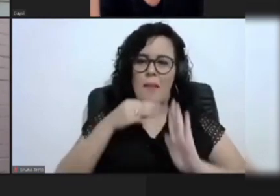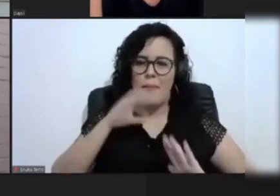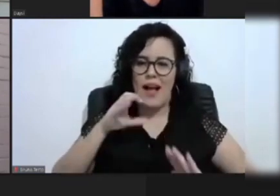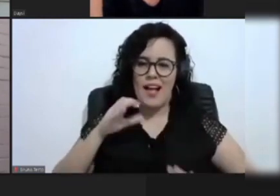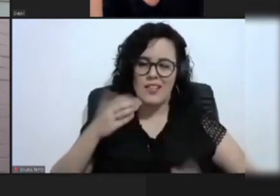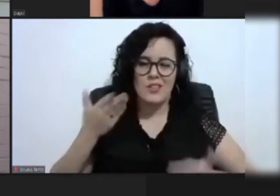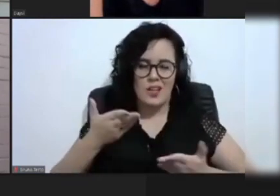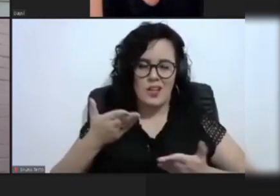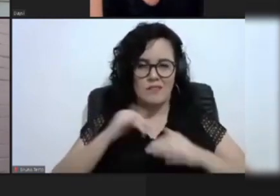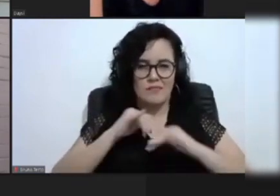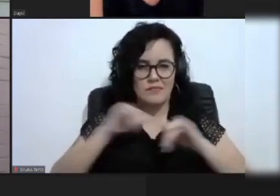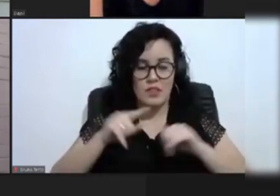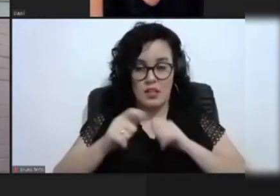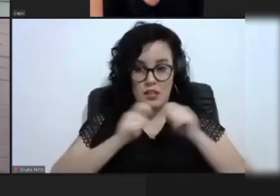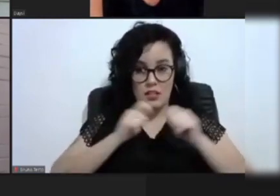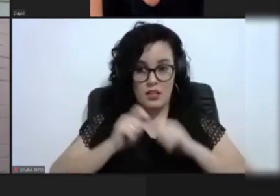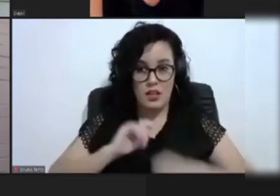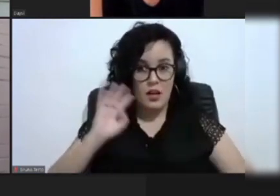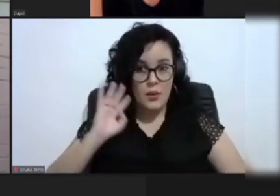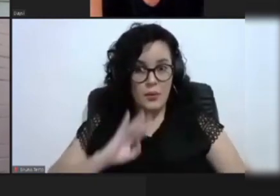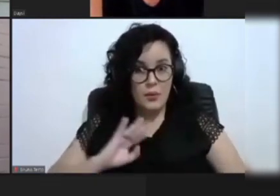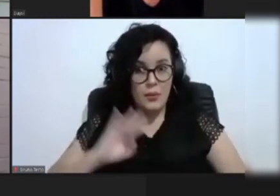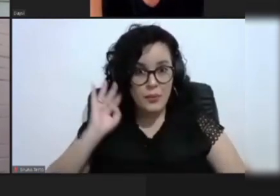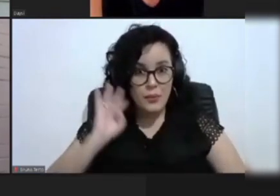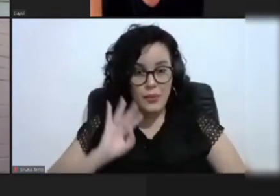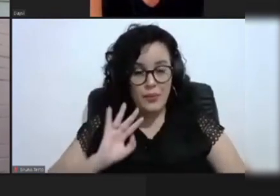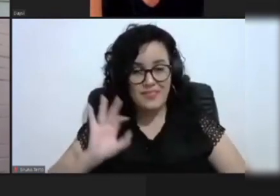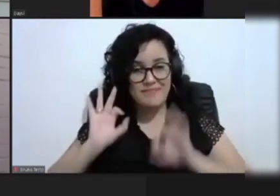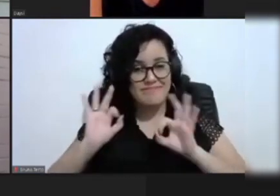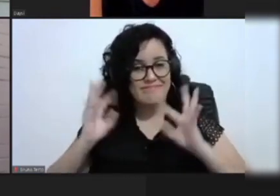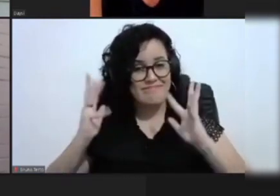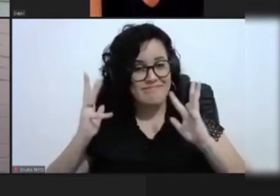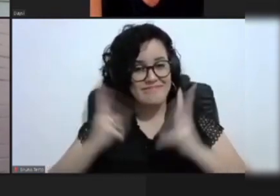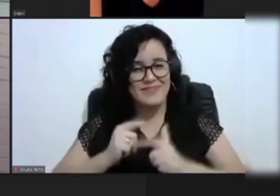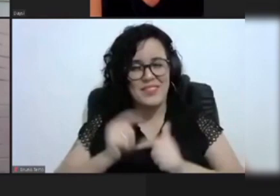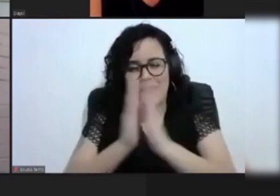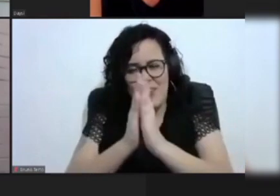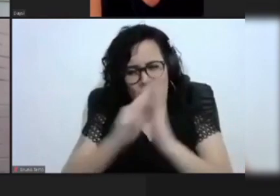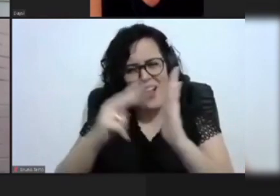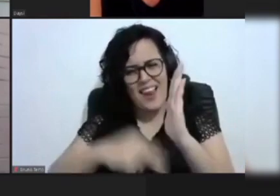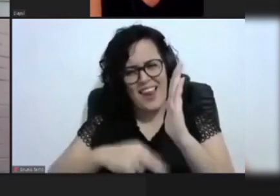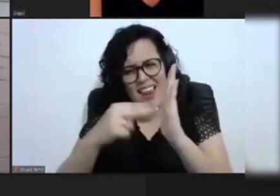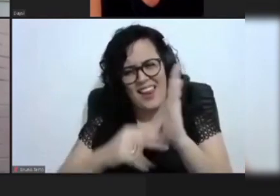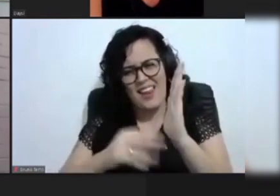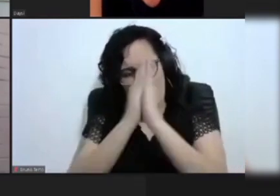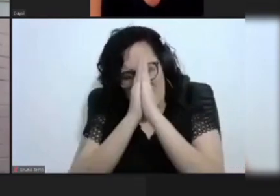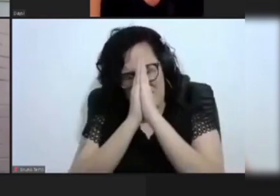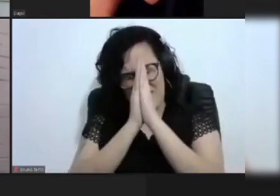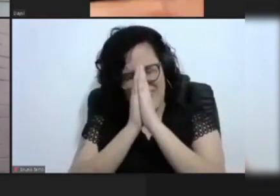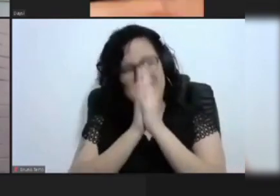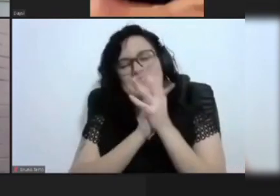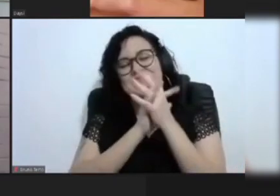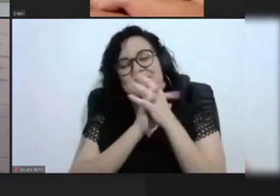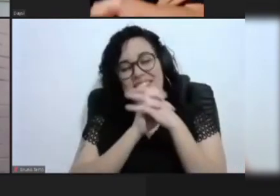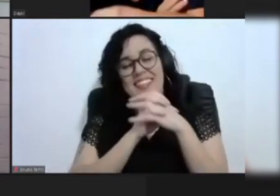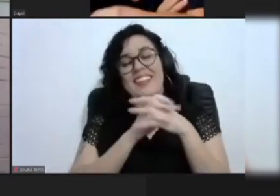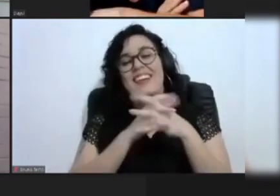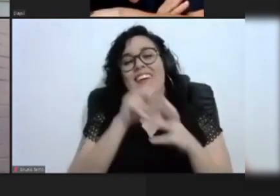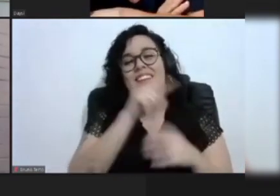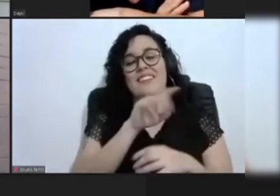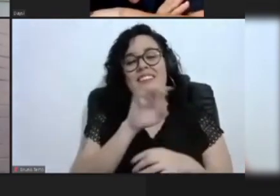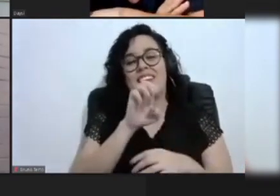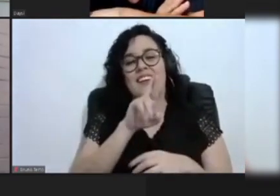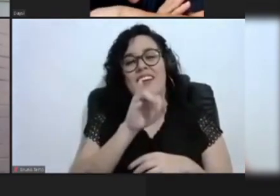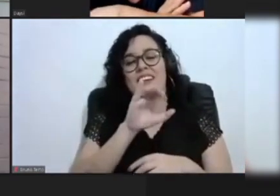uma entrevista muito legal, muito bem encaminhada, enfim, leiam, tem que ler. A Erika Hilton, só para a